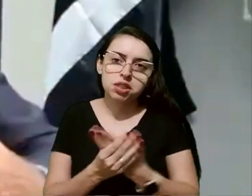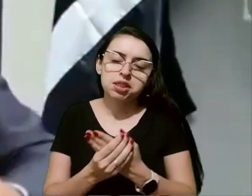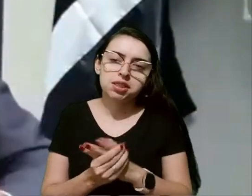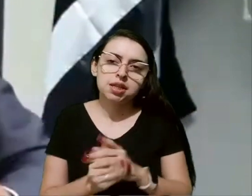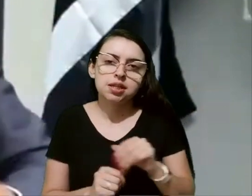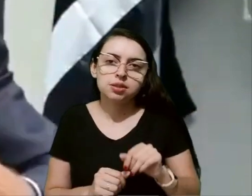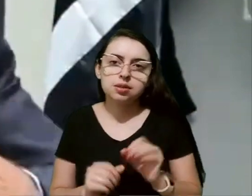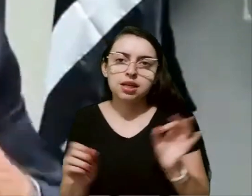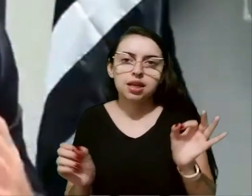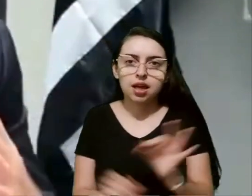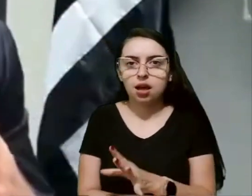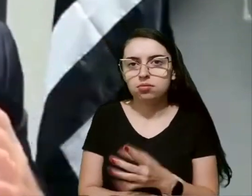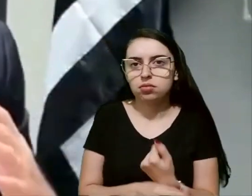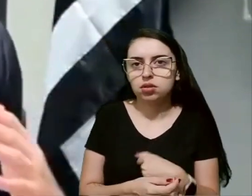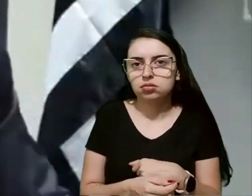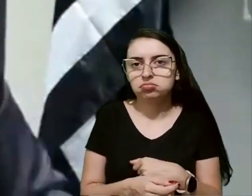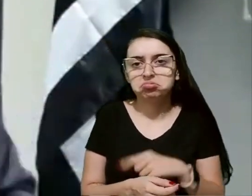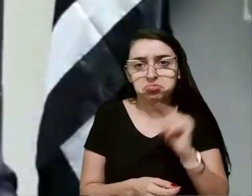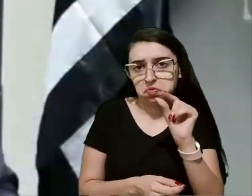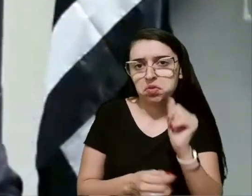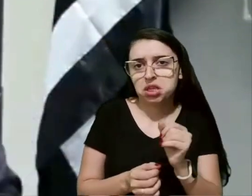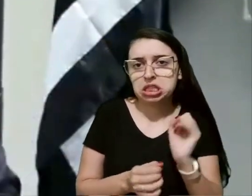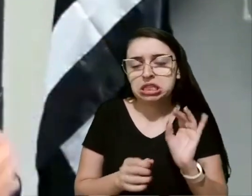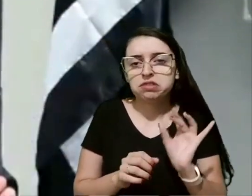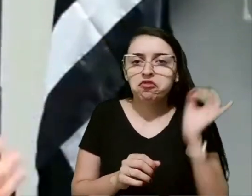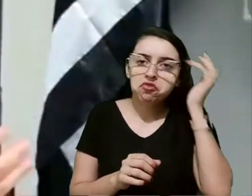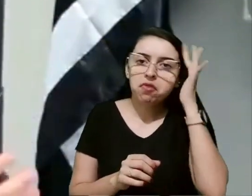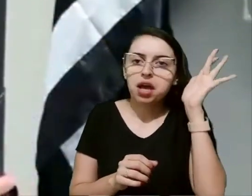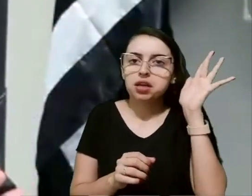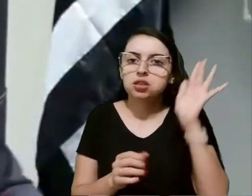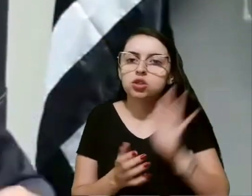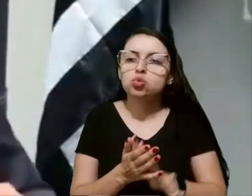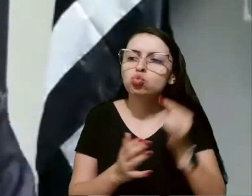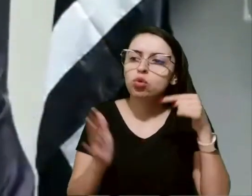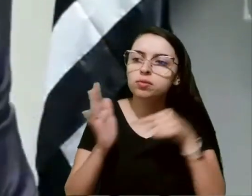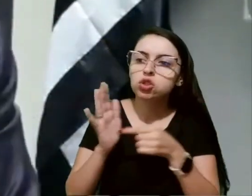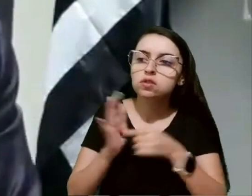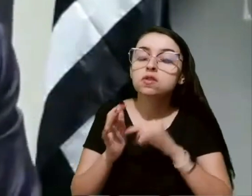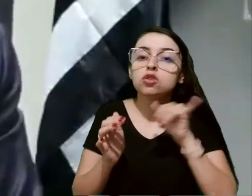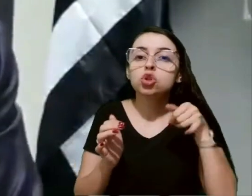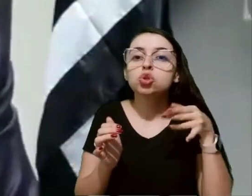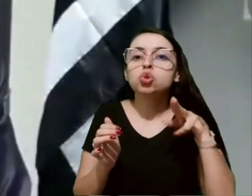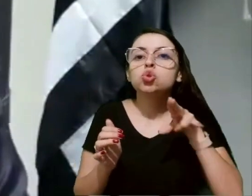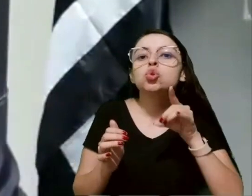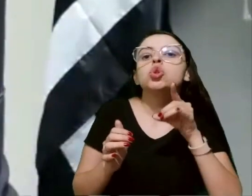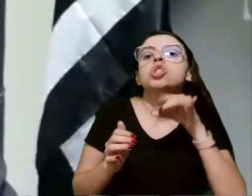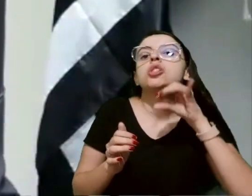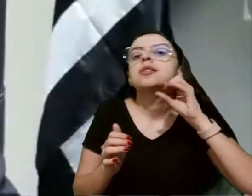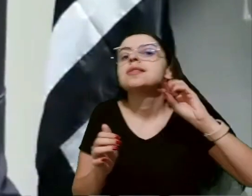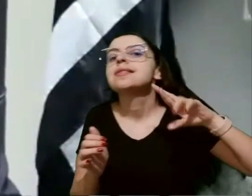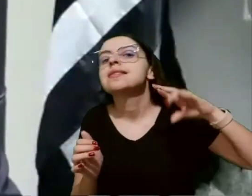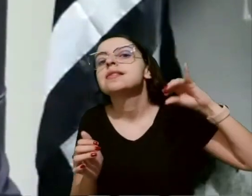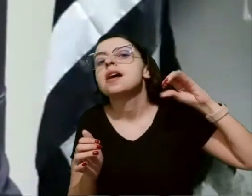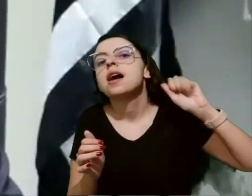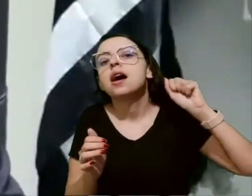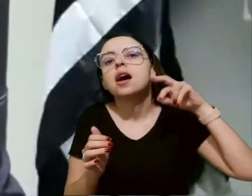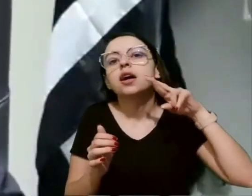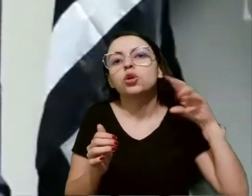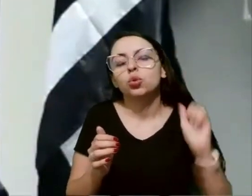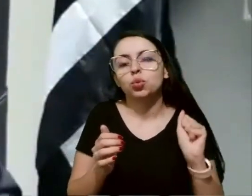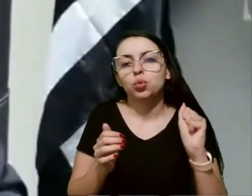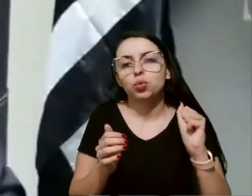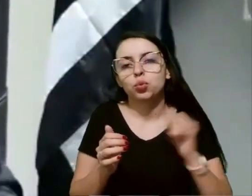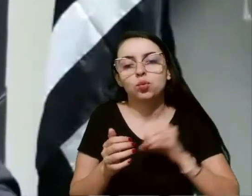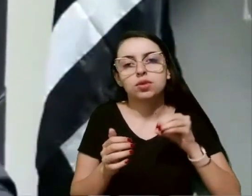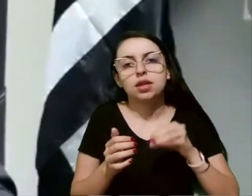ela acaba sendo resolvida por autocomposição, que é o objetivo do judiciário e é o objetivo do direito. Que